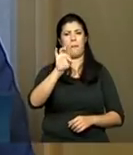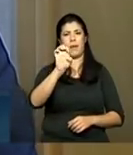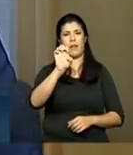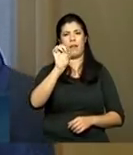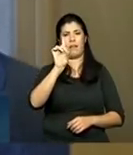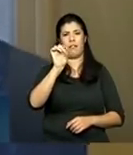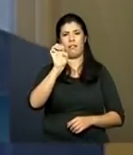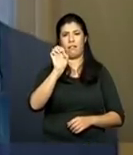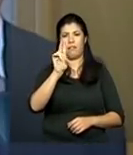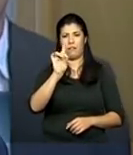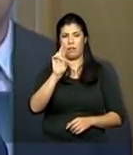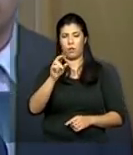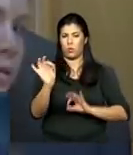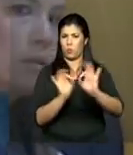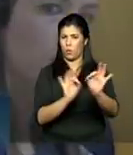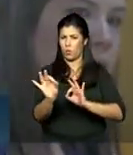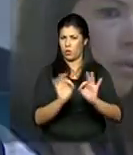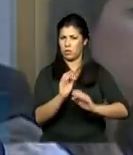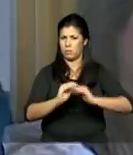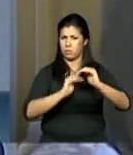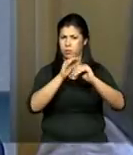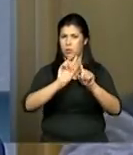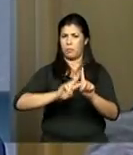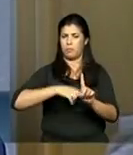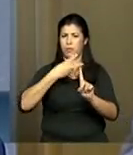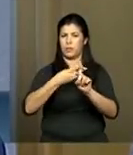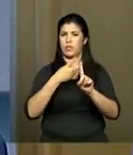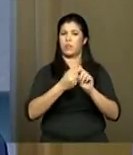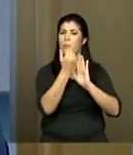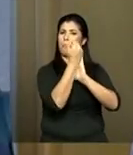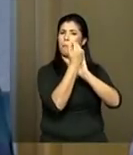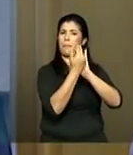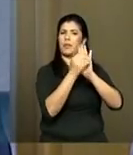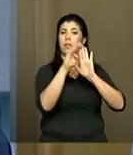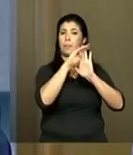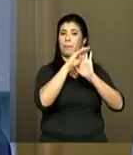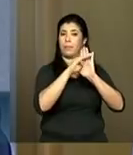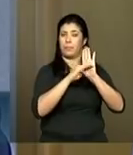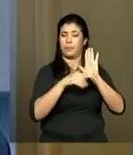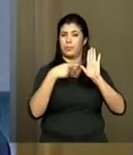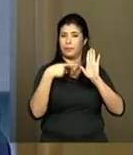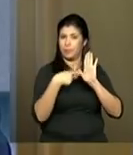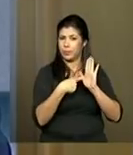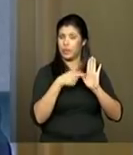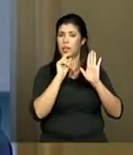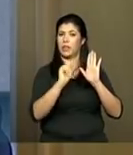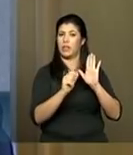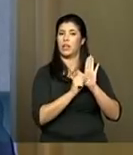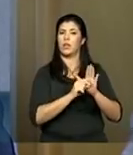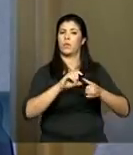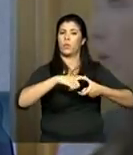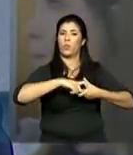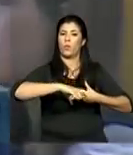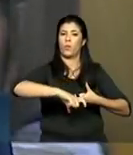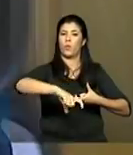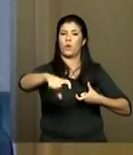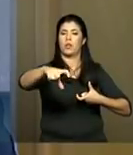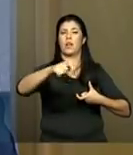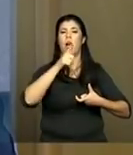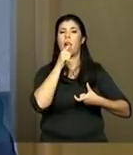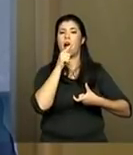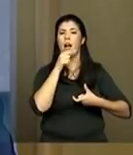Muitos projetos implantados e considerados estruturantes estão em pauta, como a construção do cinturão de águas, a